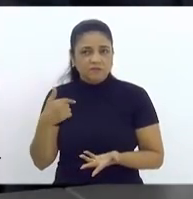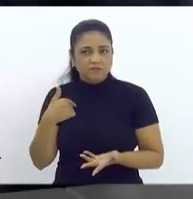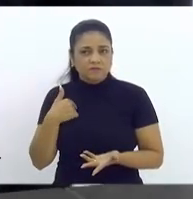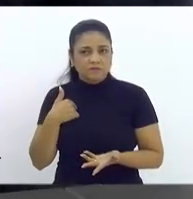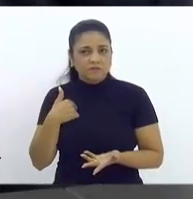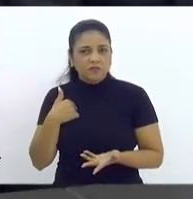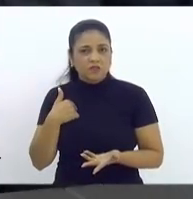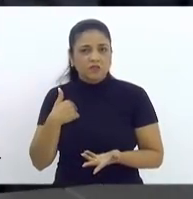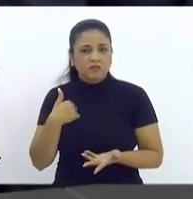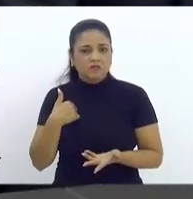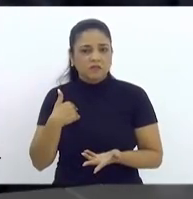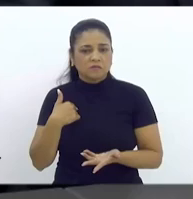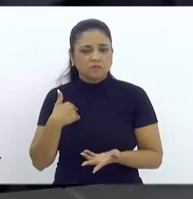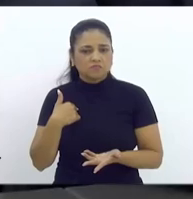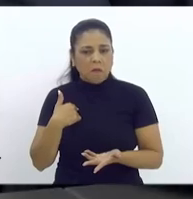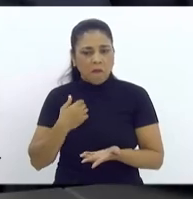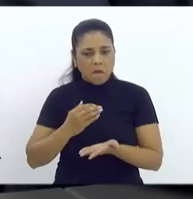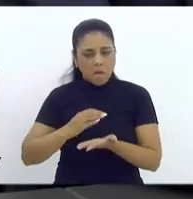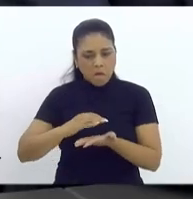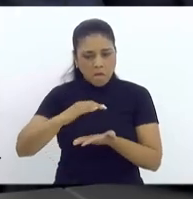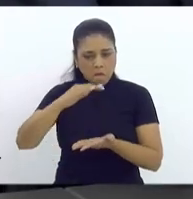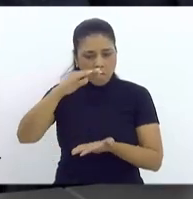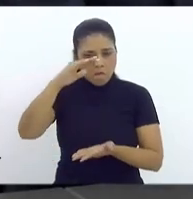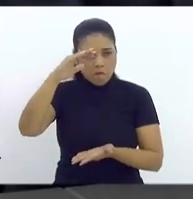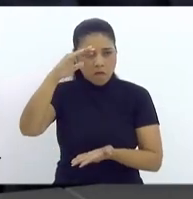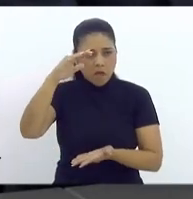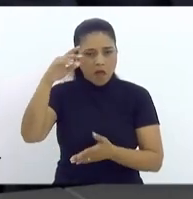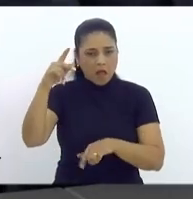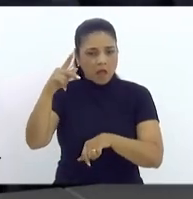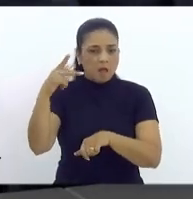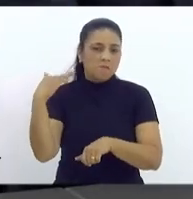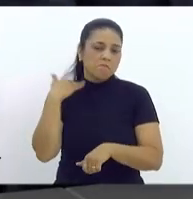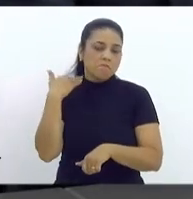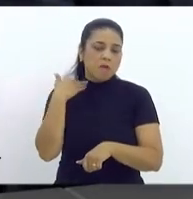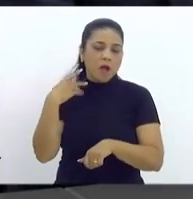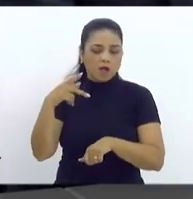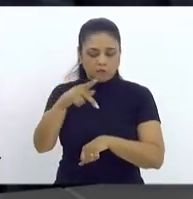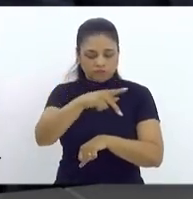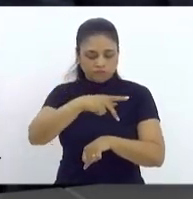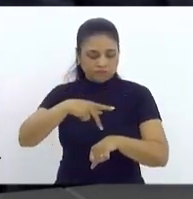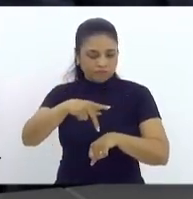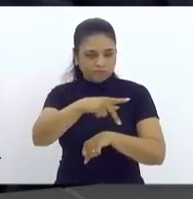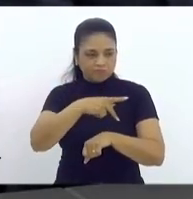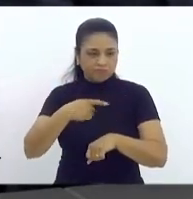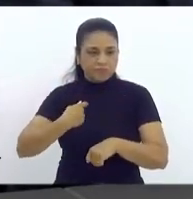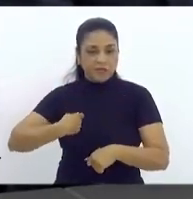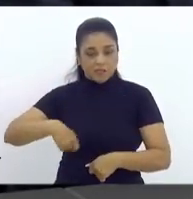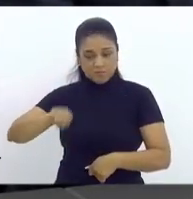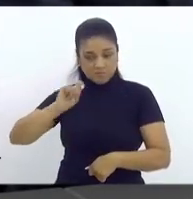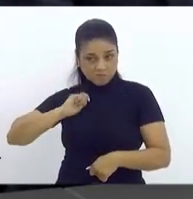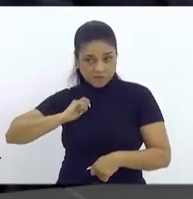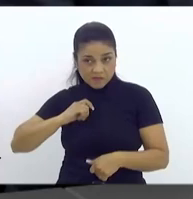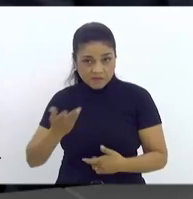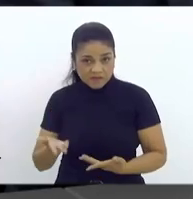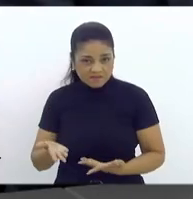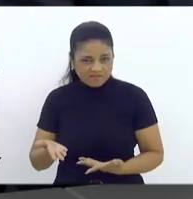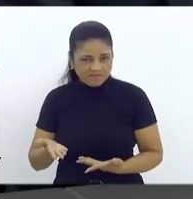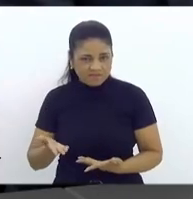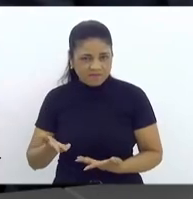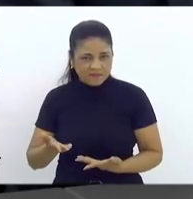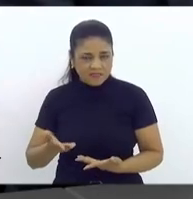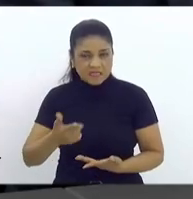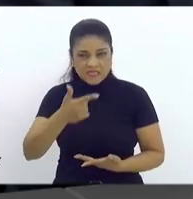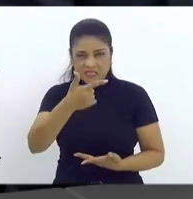os cofres da Espanha. Eu acho que deve estar engordando muito os cofres, né, da Espanha, porque foram 700 milhões para lá, né?